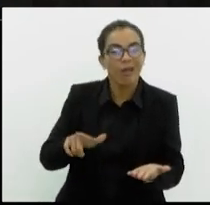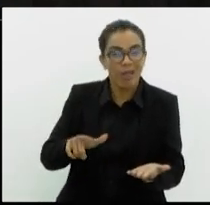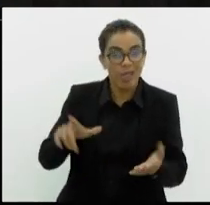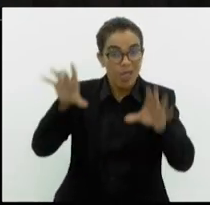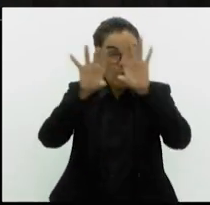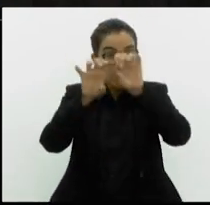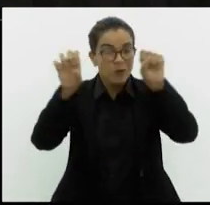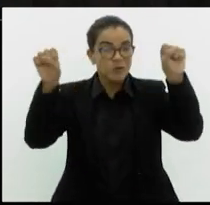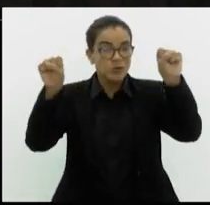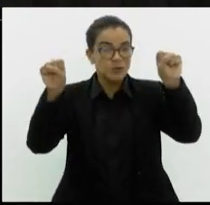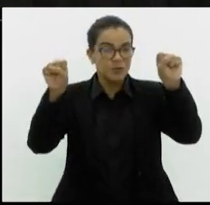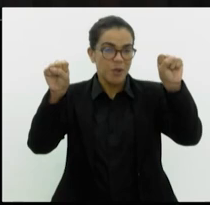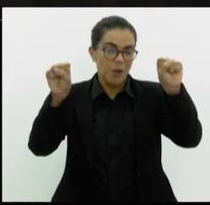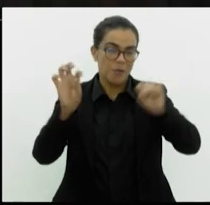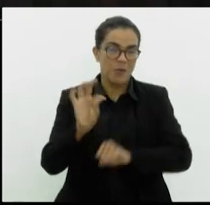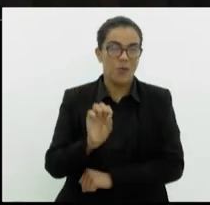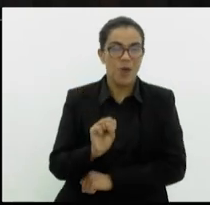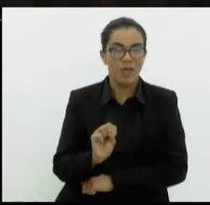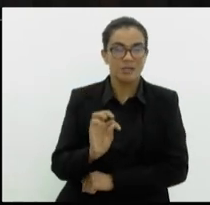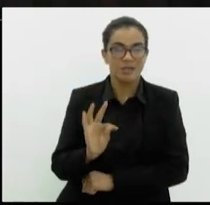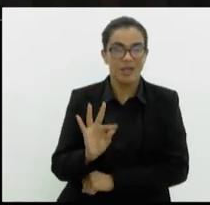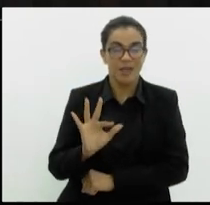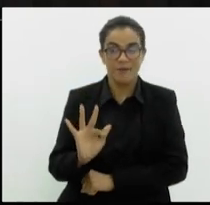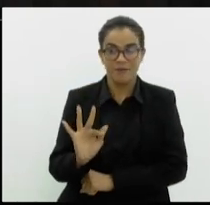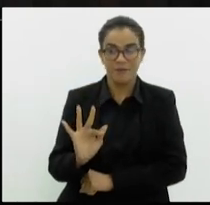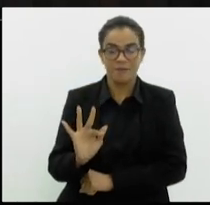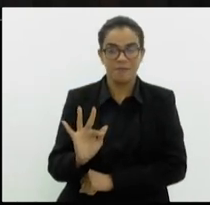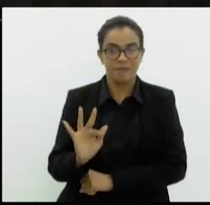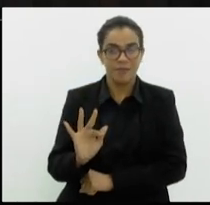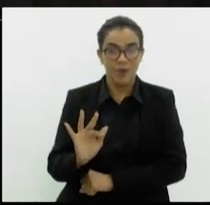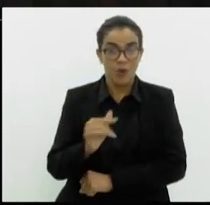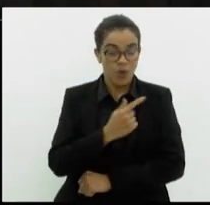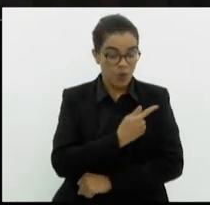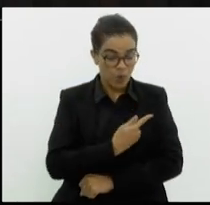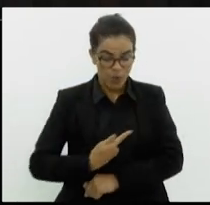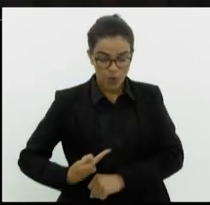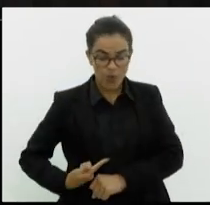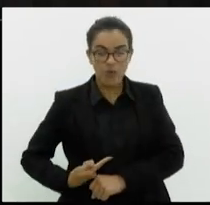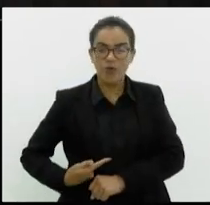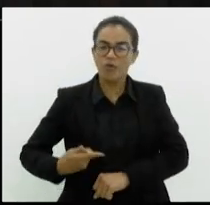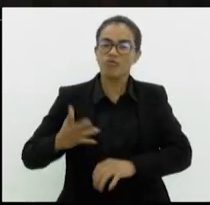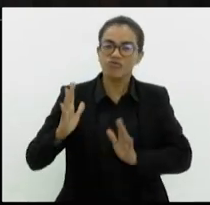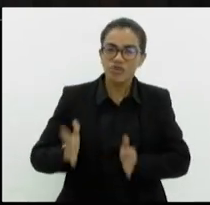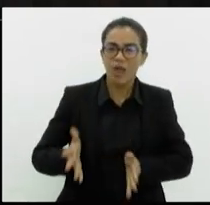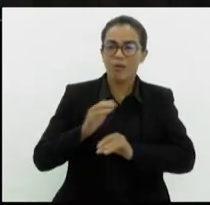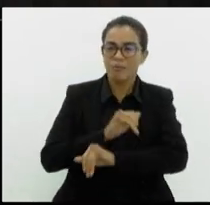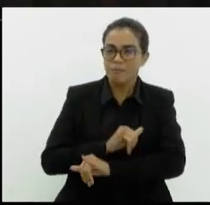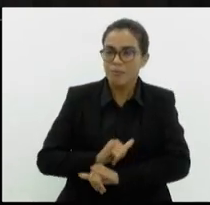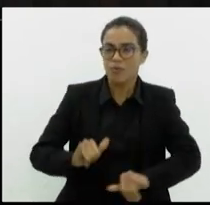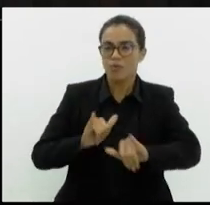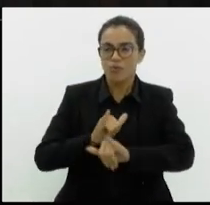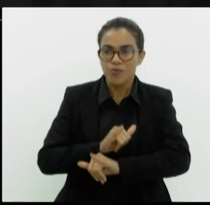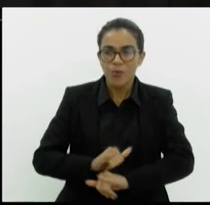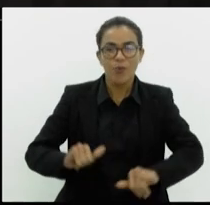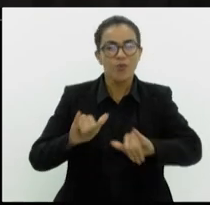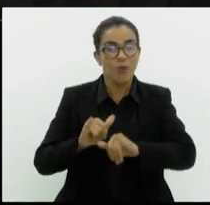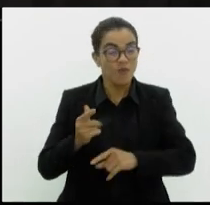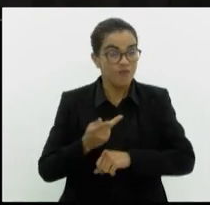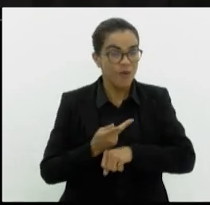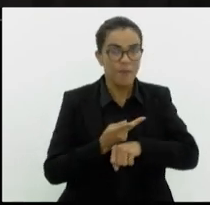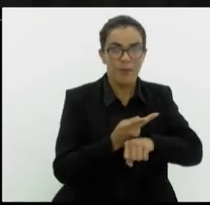Supremo Tribunal Federal. Então, o governador tem anunciado que vai entrar no